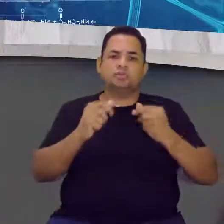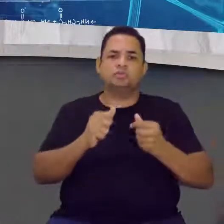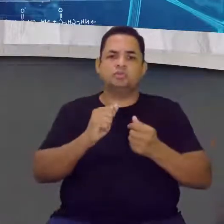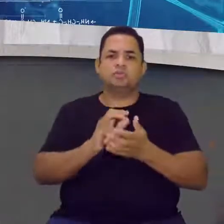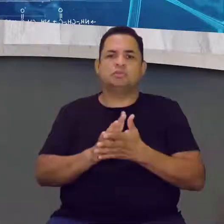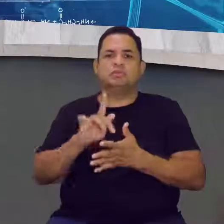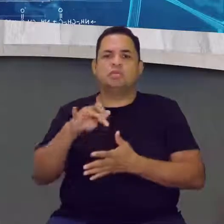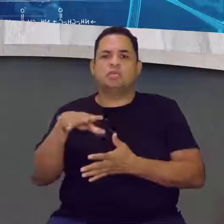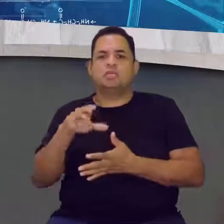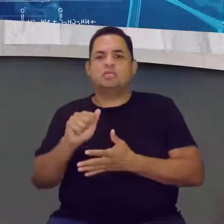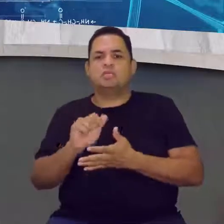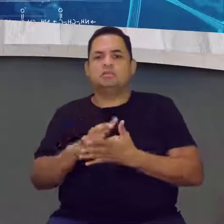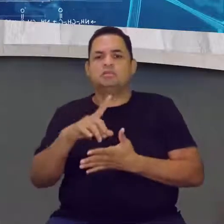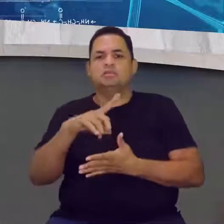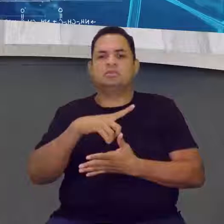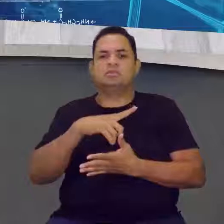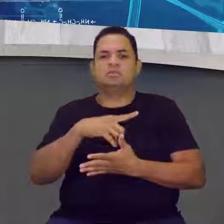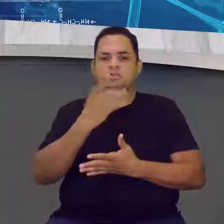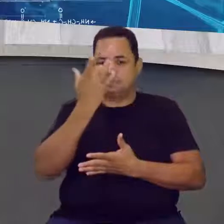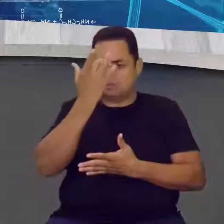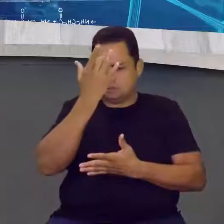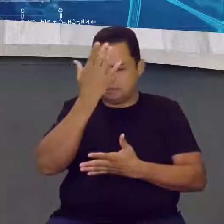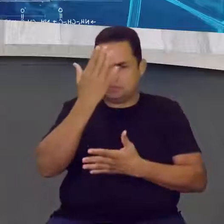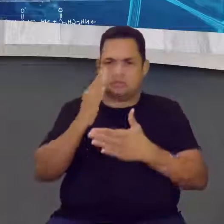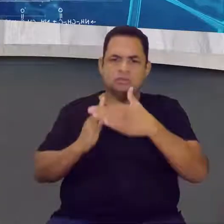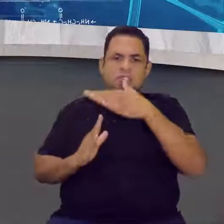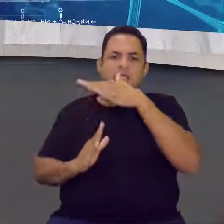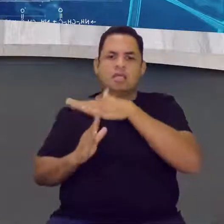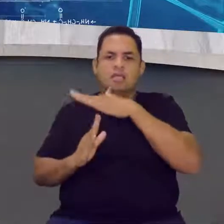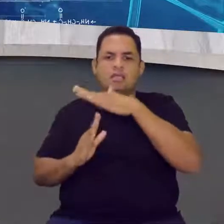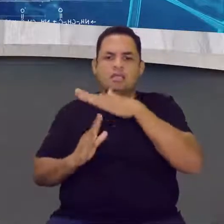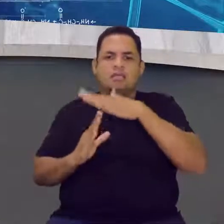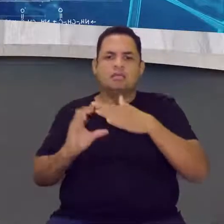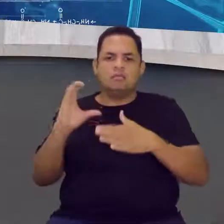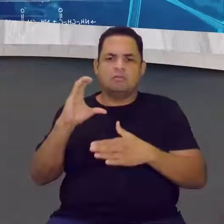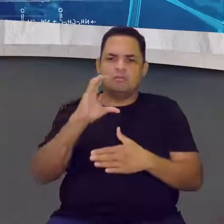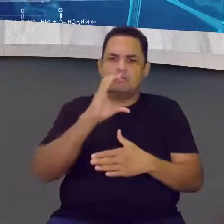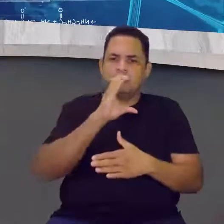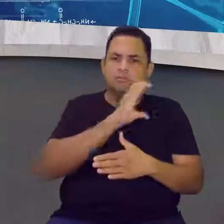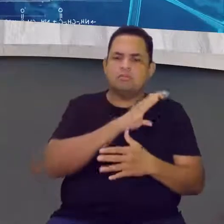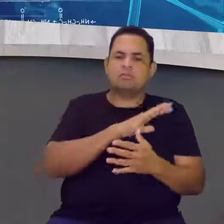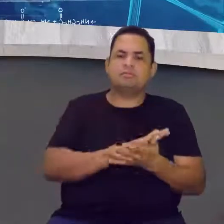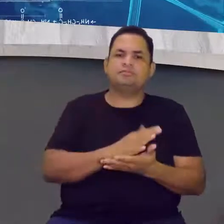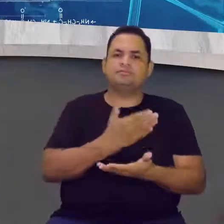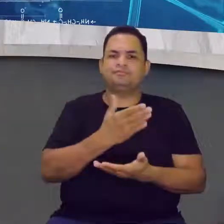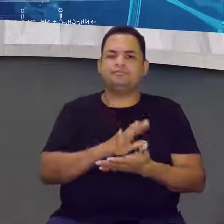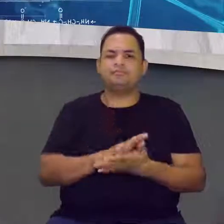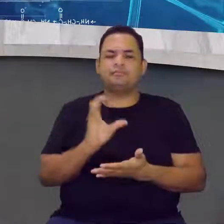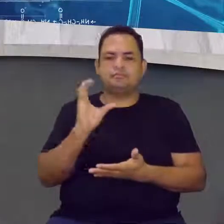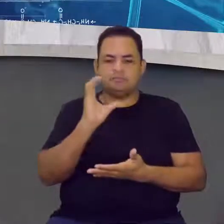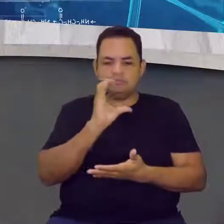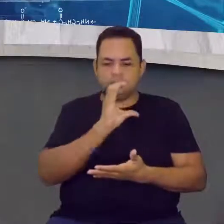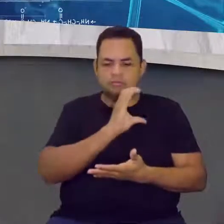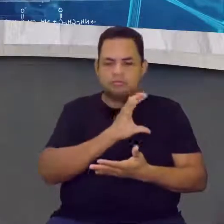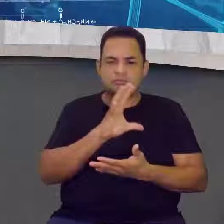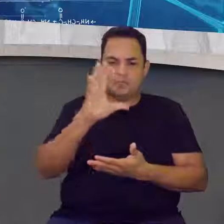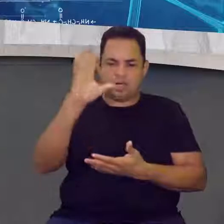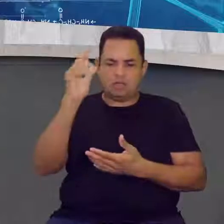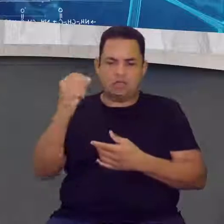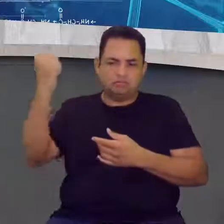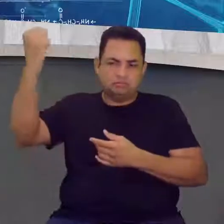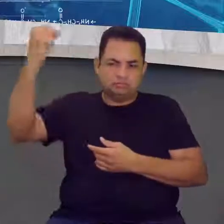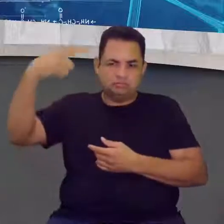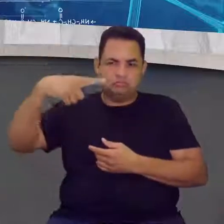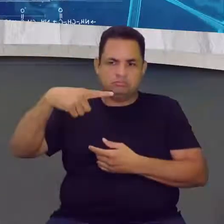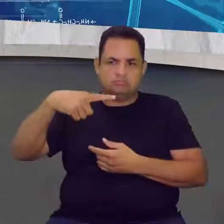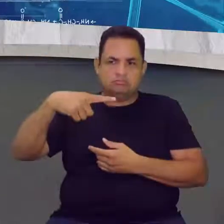gases têm essa grande facilidade de reter calor, o que faz com que esse calor que vem lá do